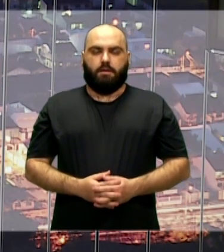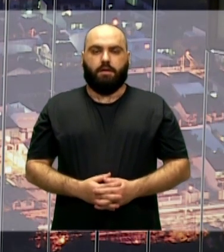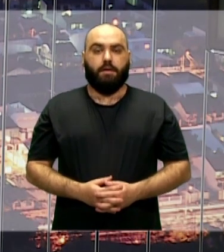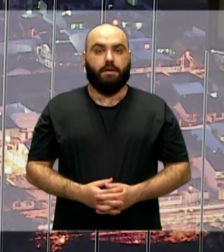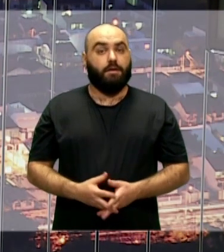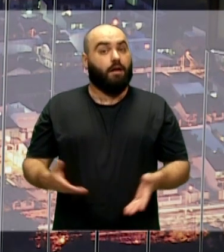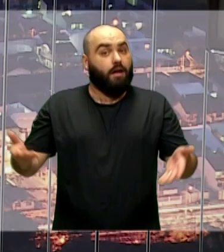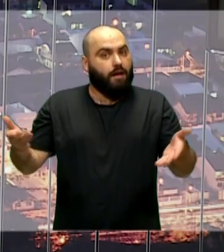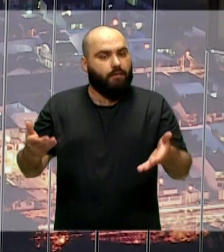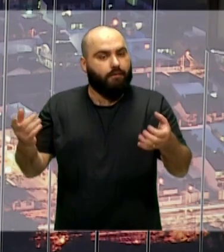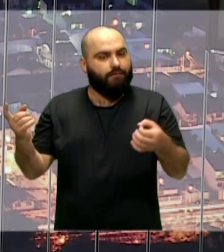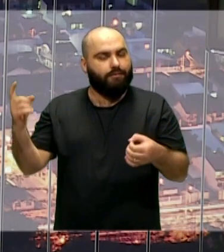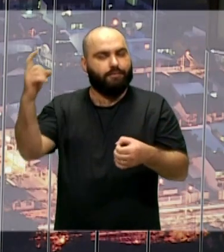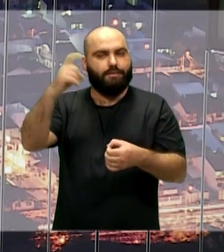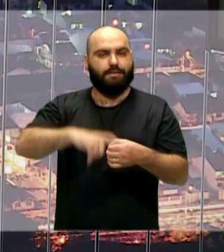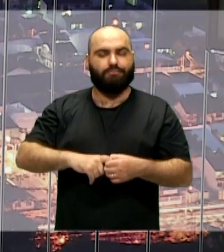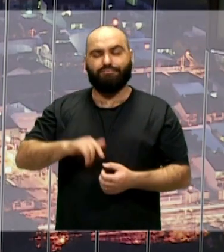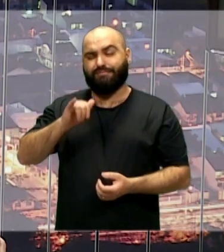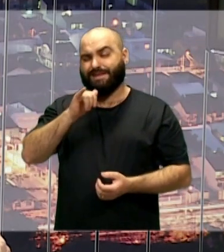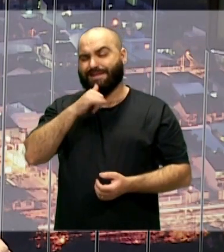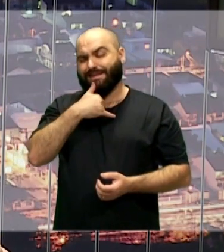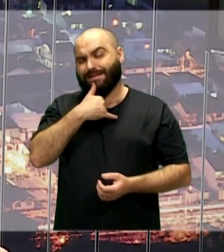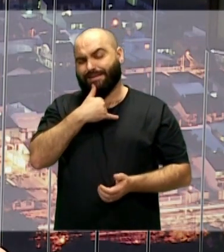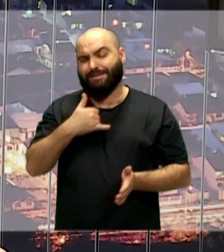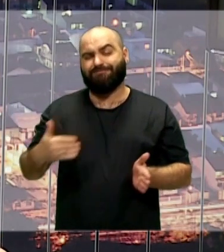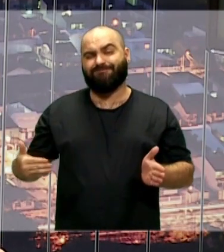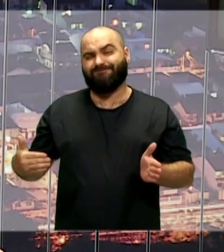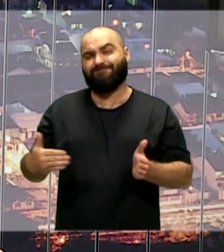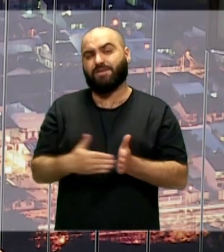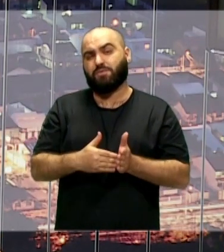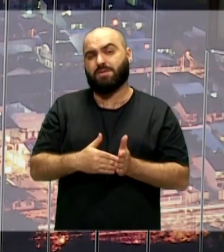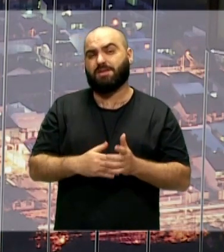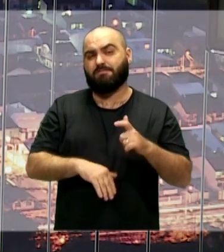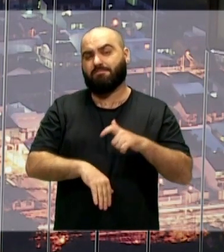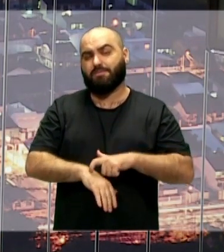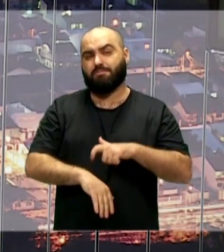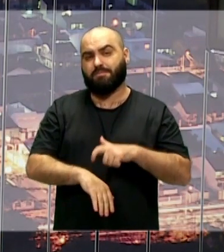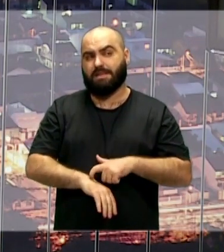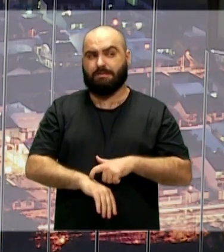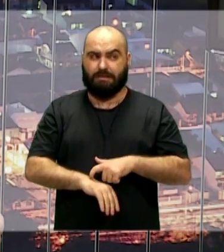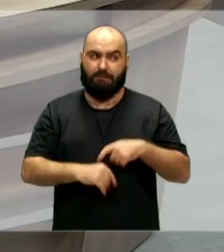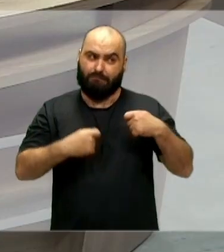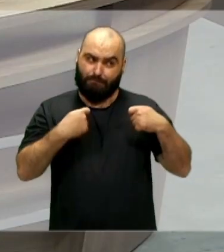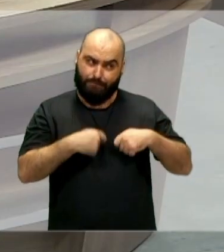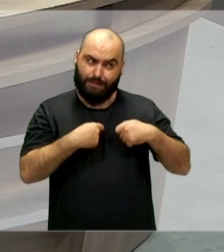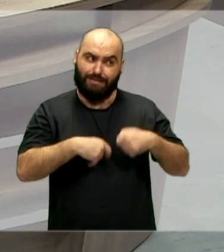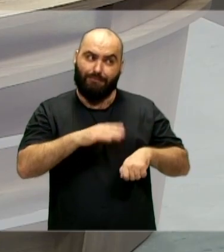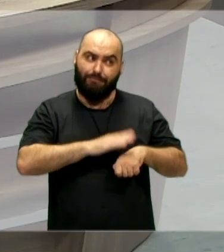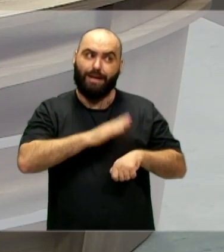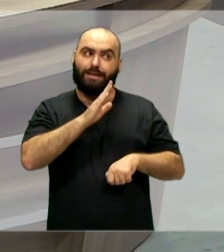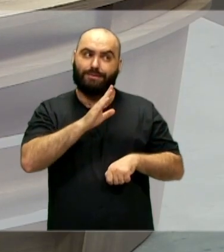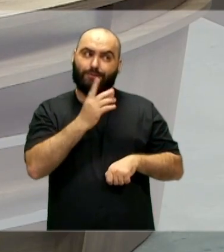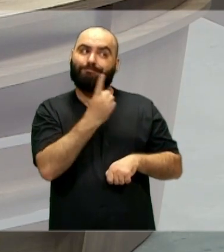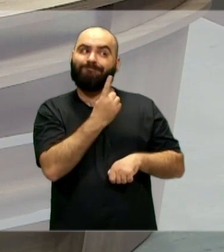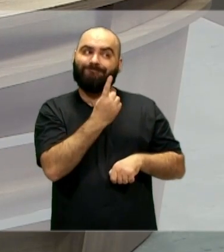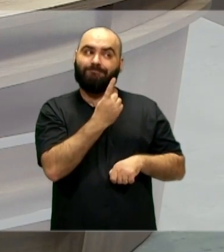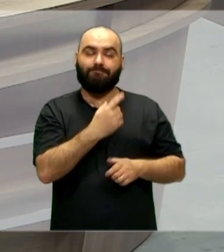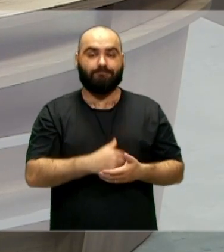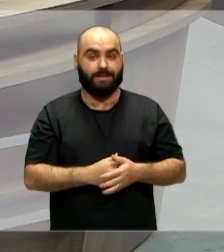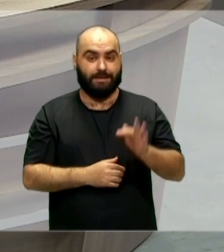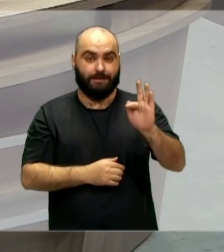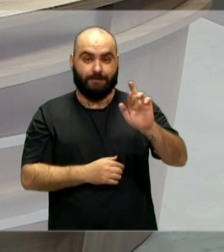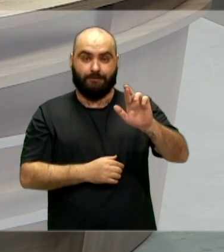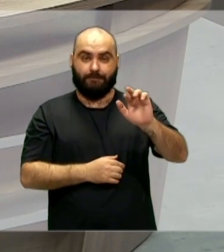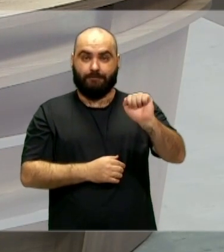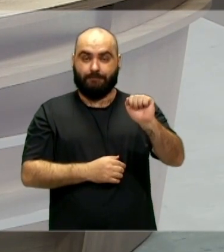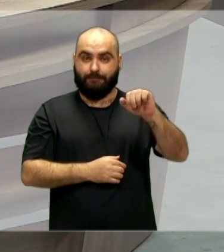Voltamos aqui para, infelizmente, esse que é o último bloco deste Câmara Aberta, porque acho que a gente vai ter que fazer mais um programa, né? Francesca